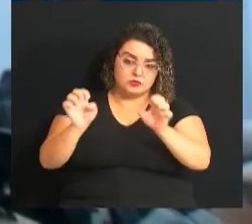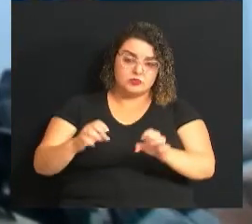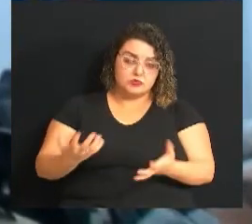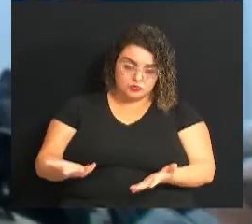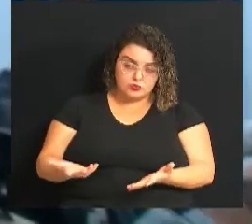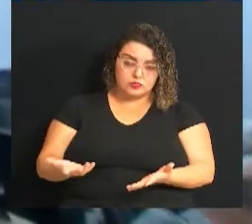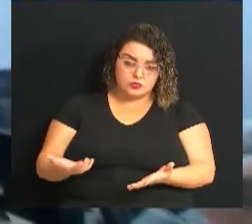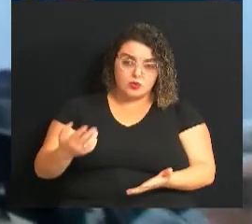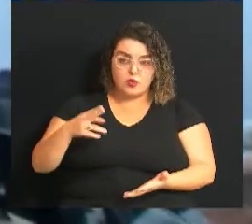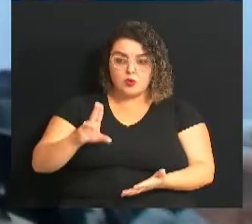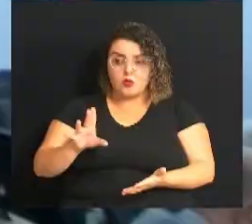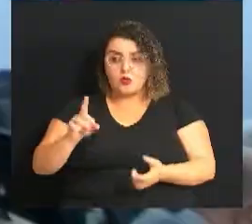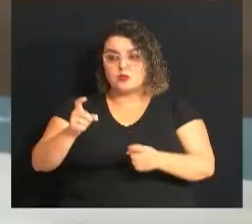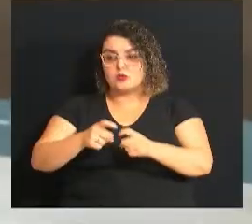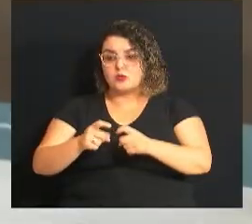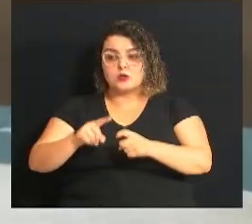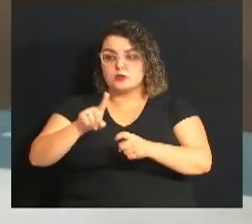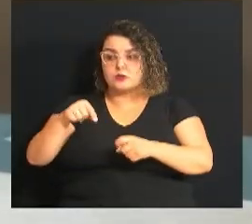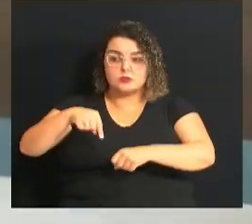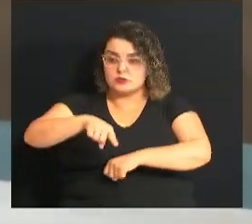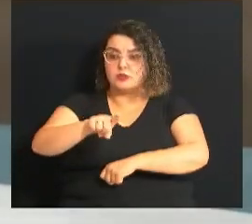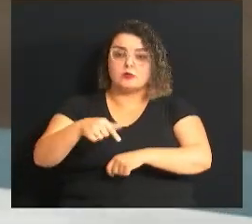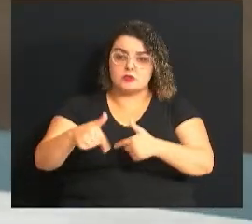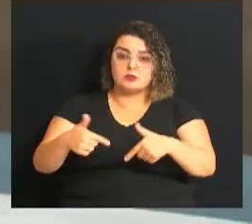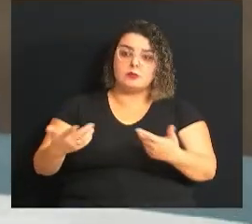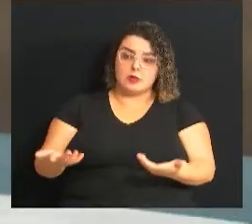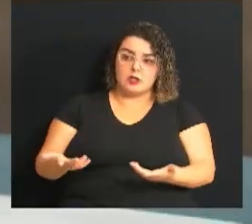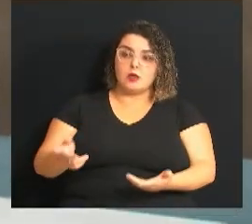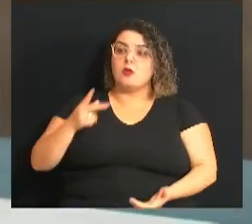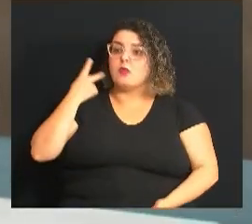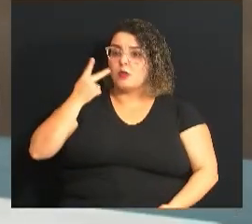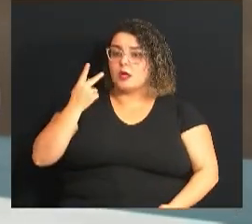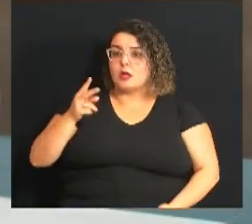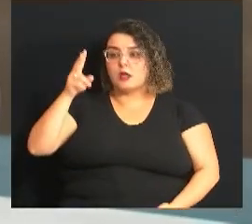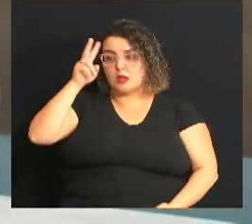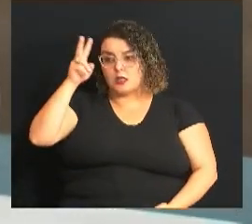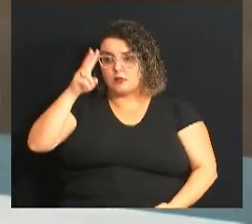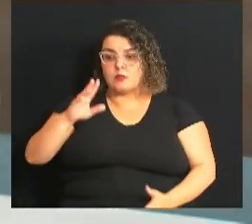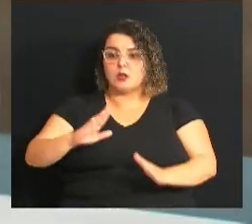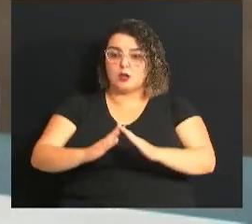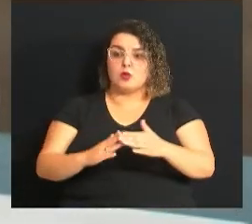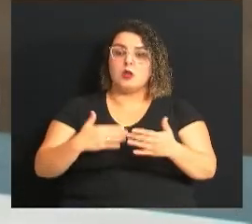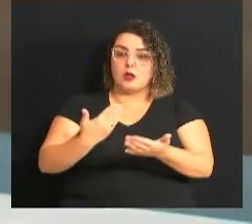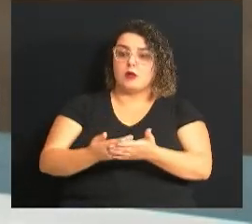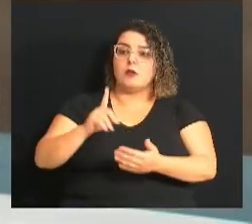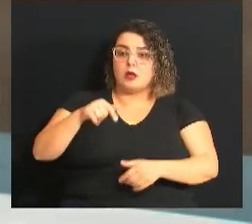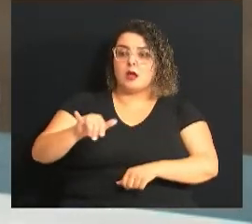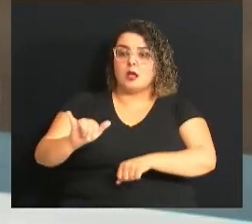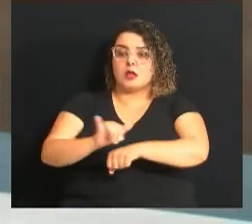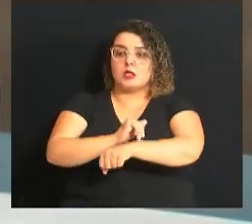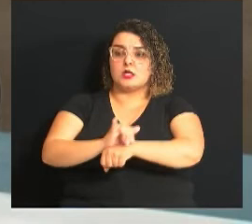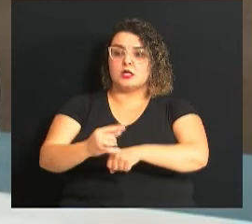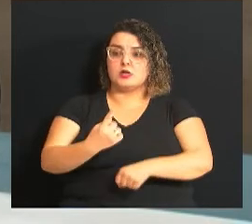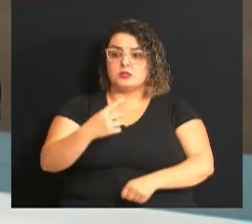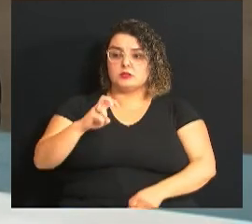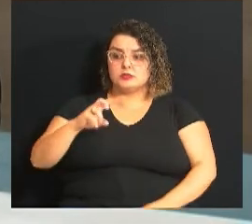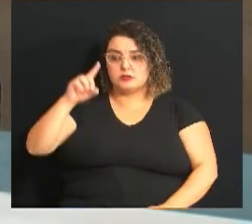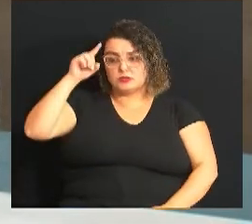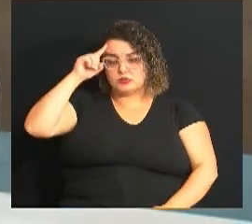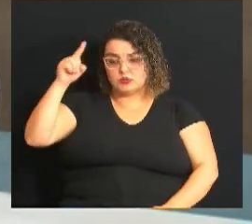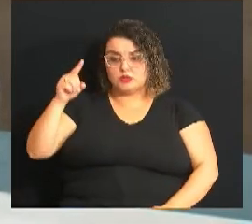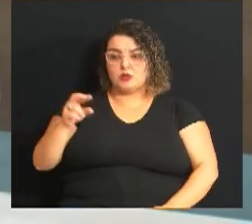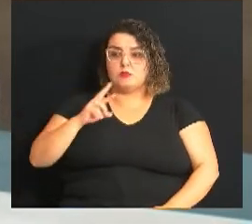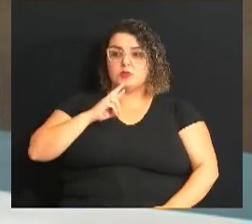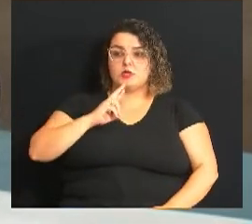médicos de fato não estão indo trabalhar. O parlamentar lembra que o requerimento é uma ferramenta que tem 15 dias para ser respondida